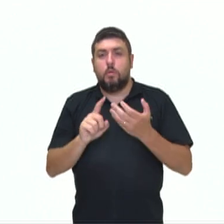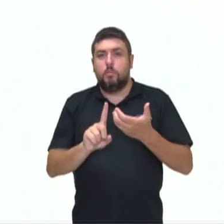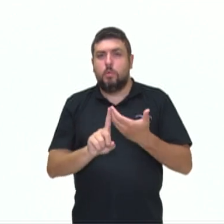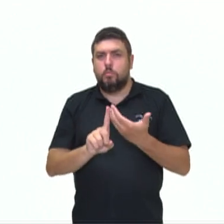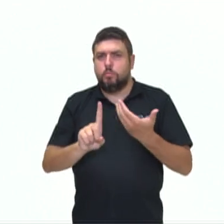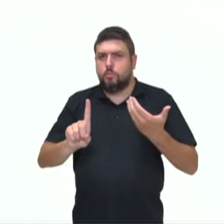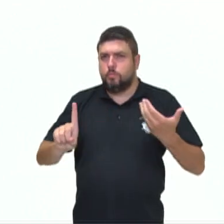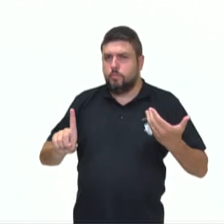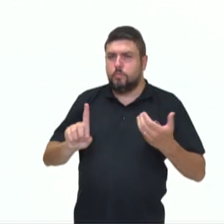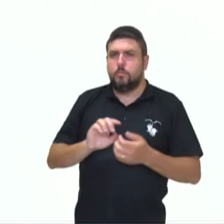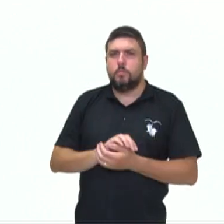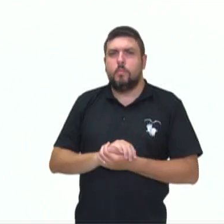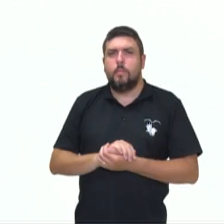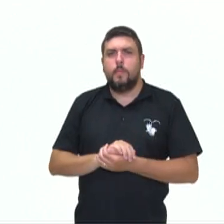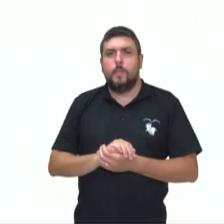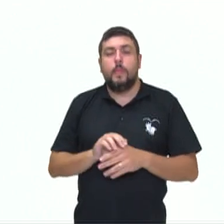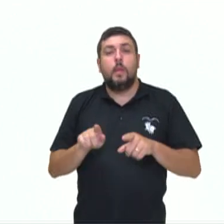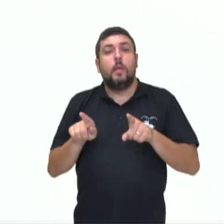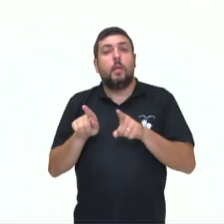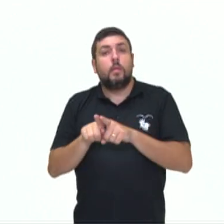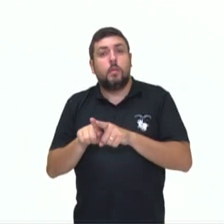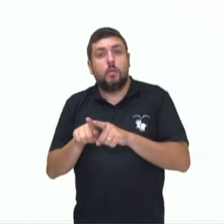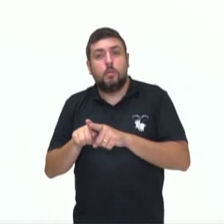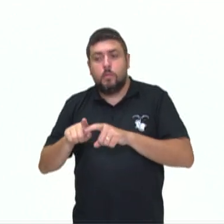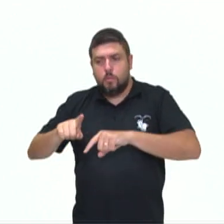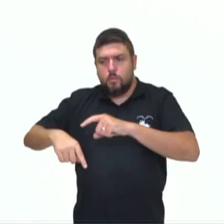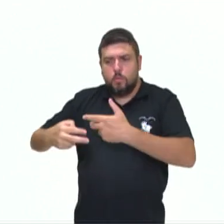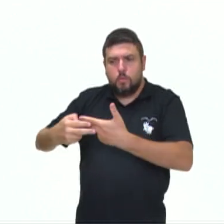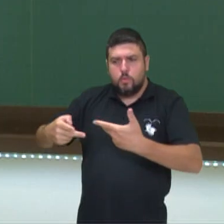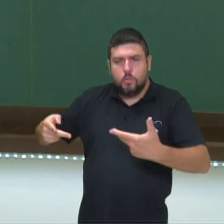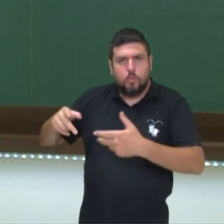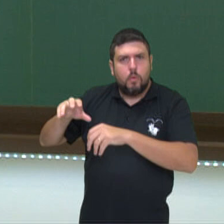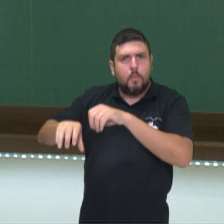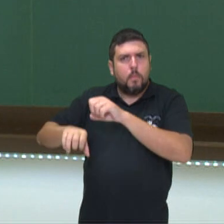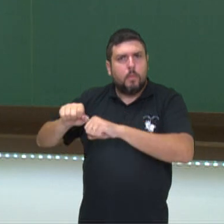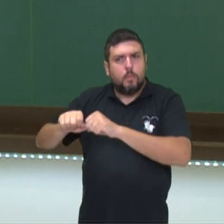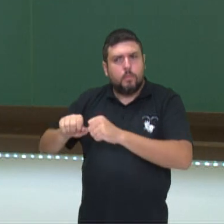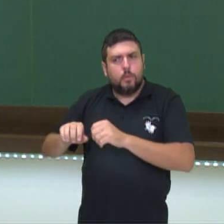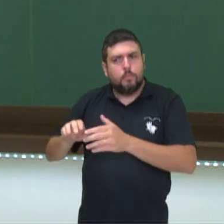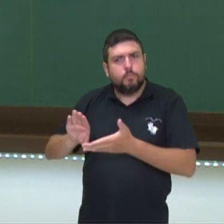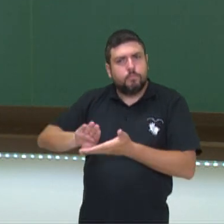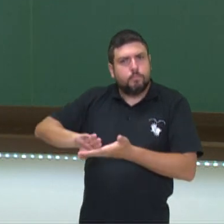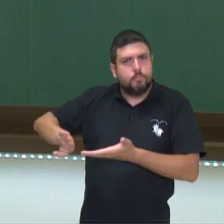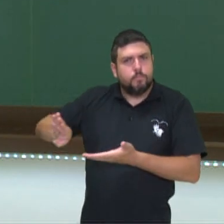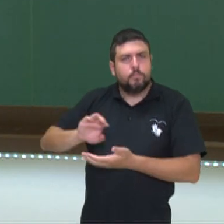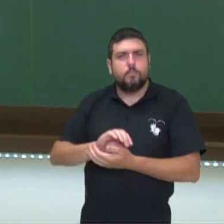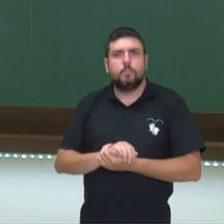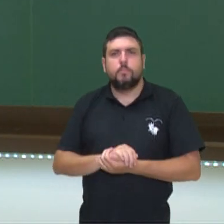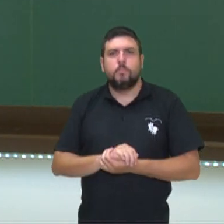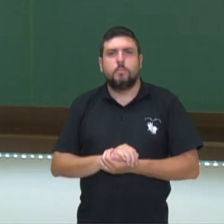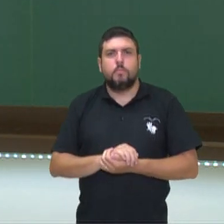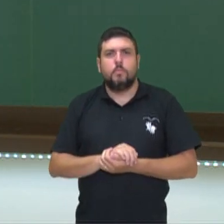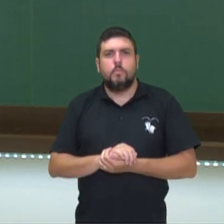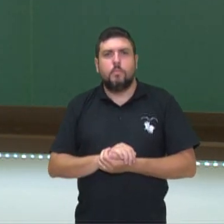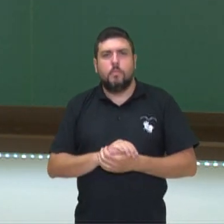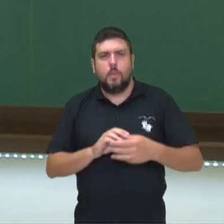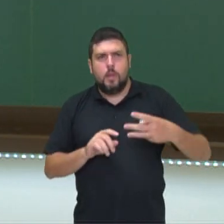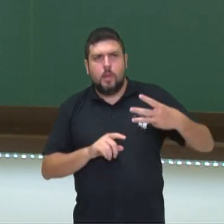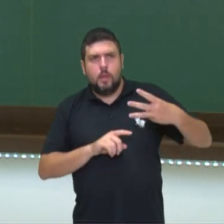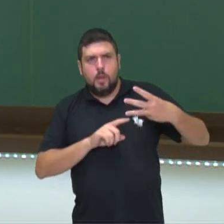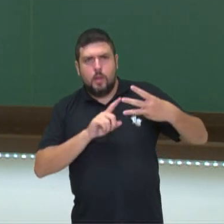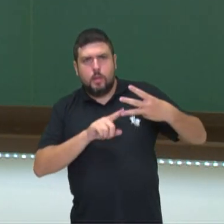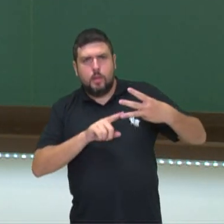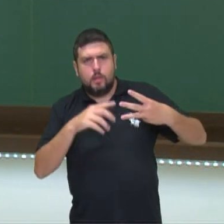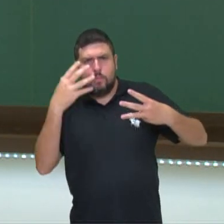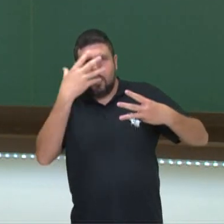e objetos que a pessoa contamina toca. Professora, você esqueceu de colocar negrito